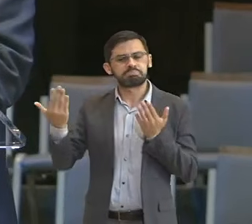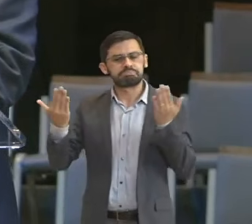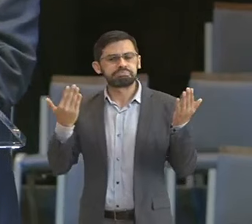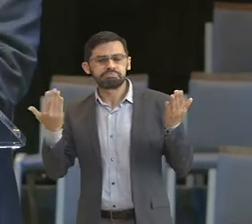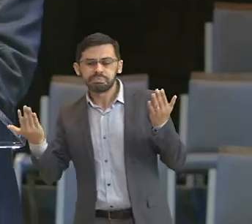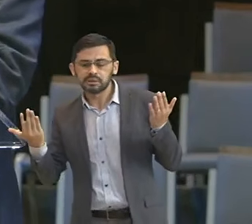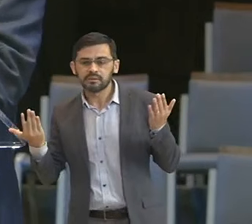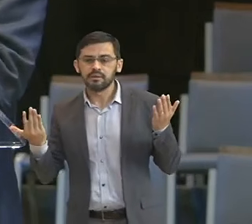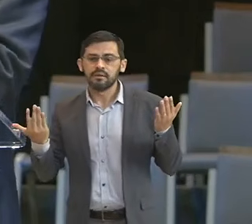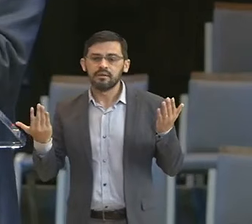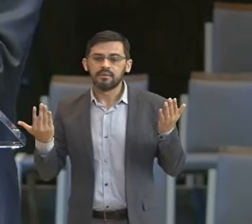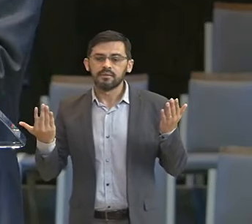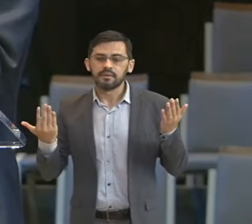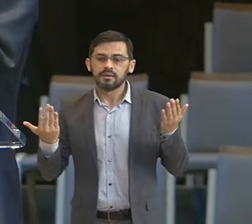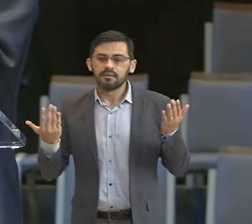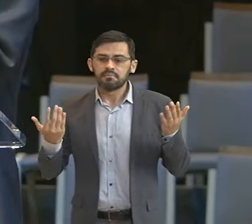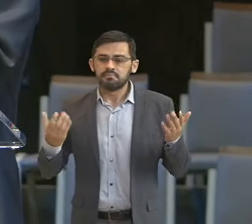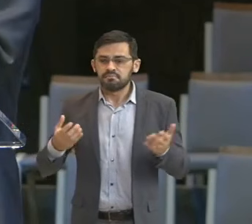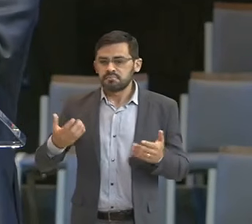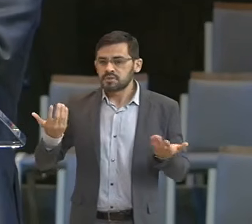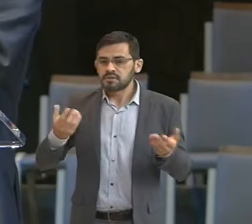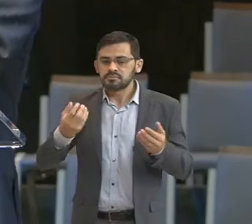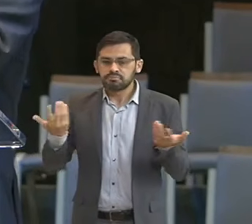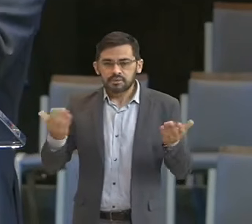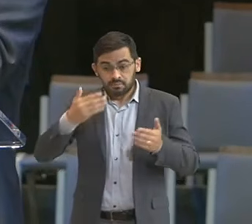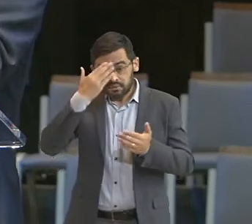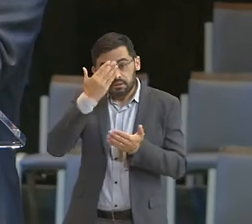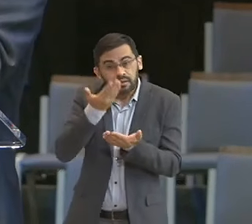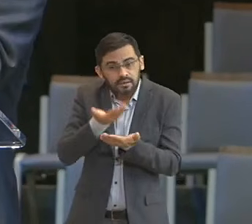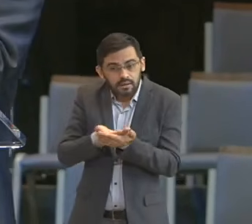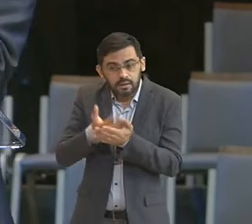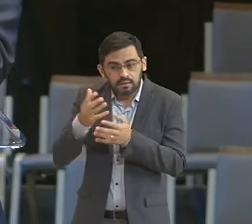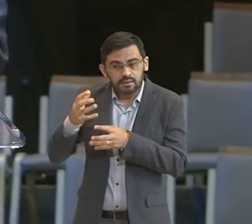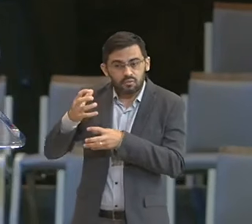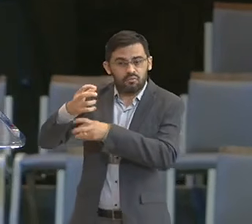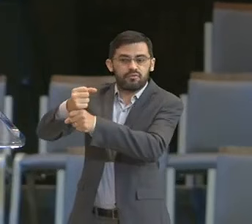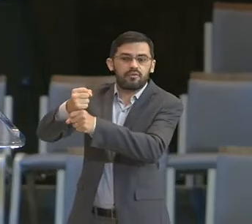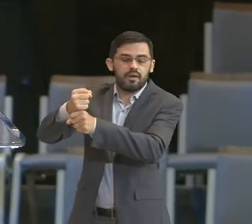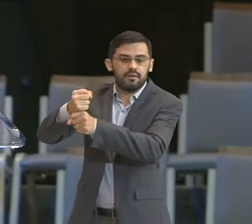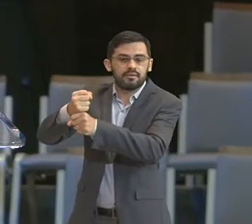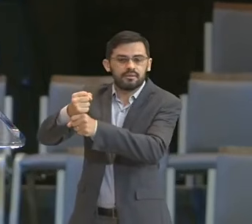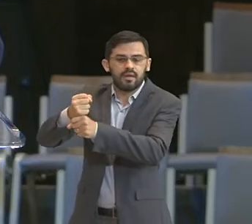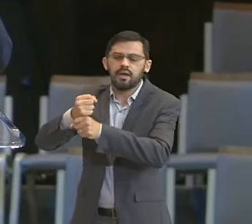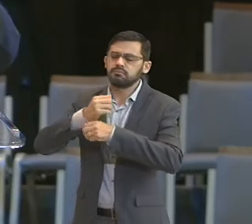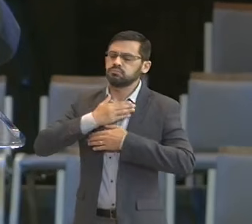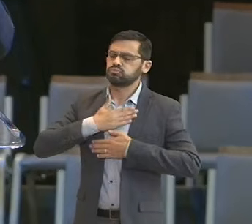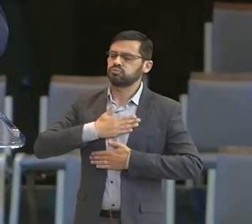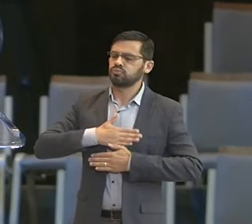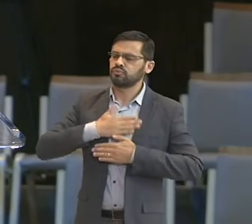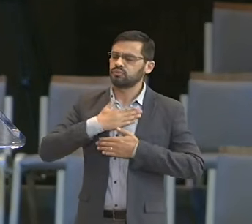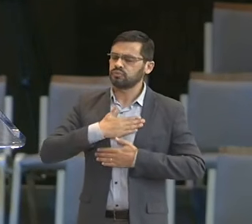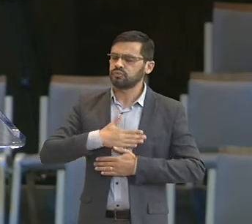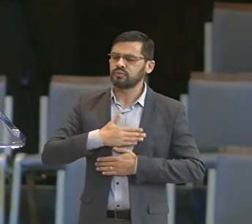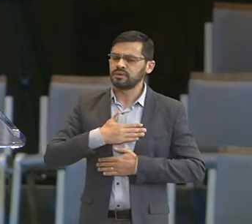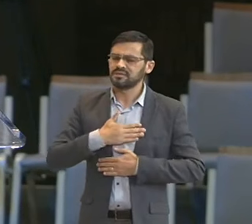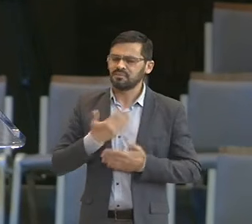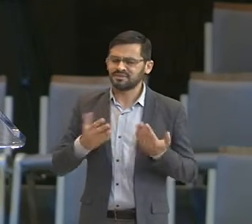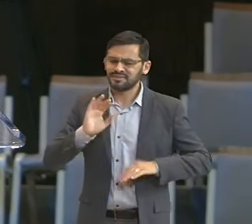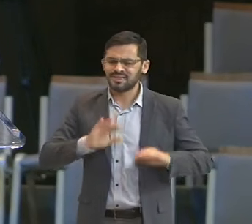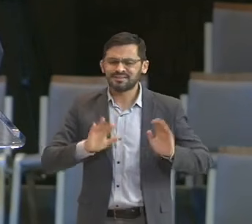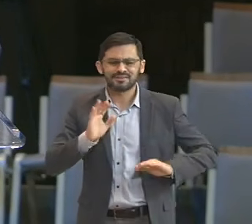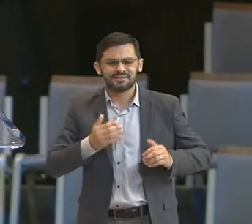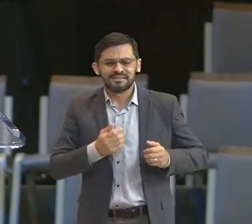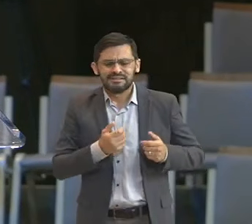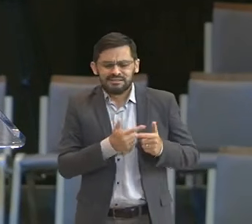linguagem. E beber então é crer e confiar, é descansar o fardo,